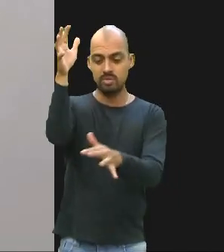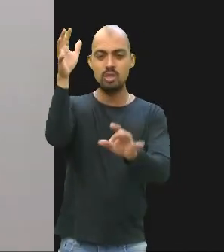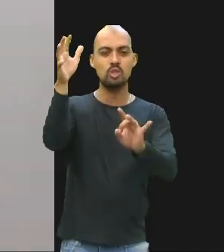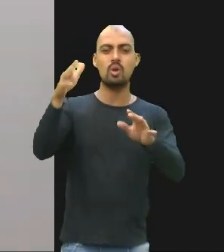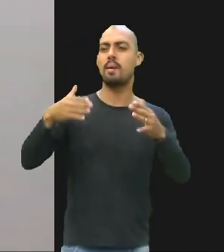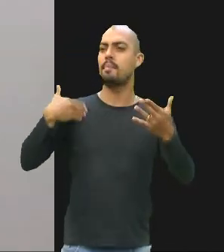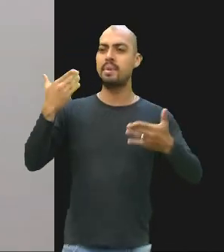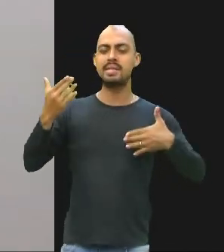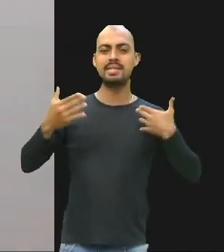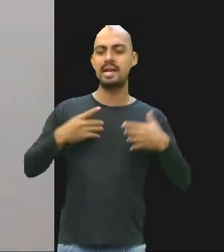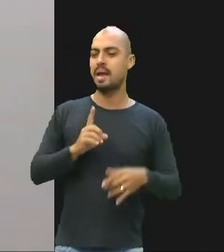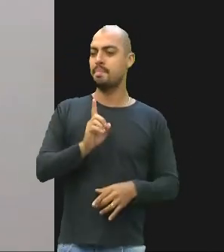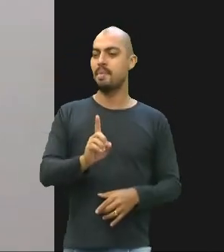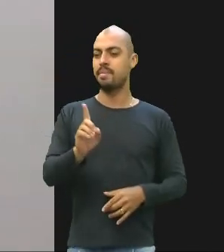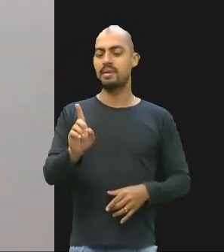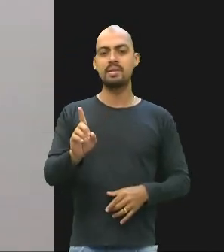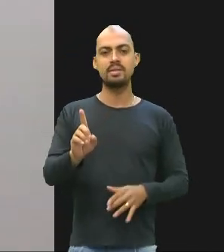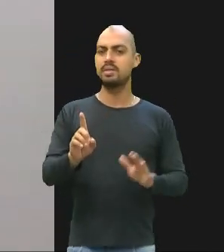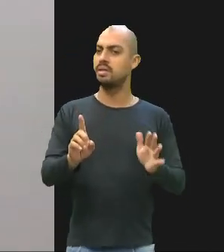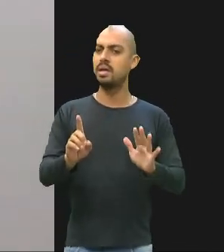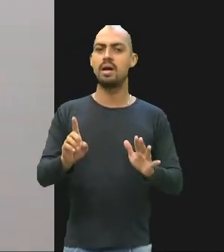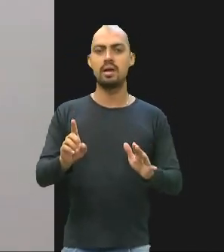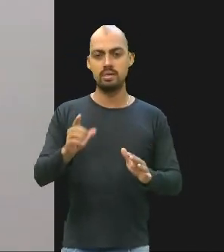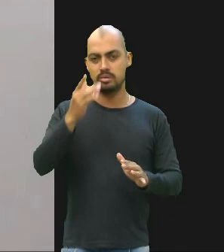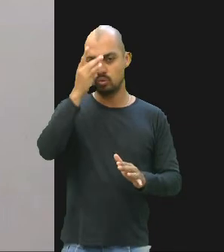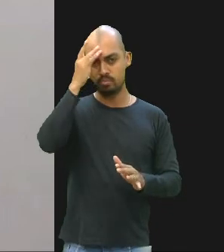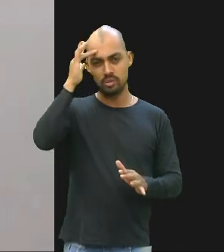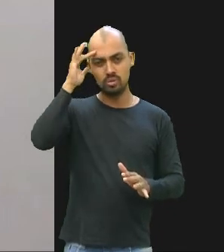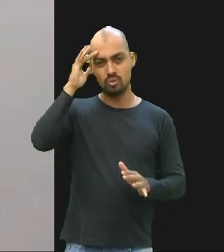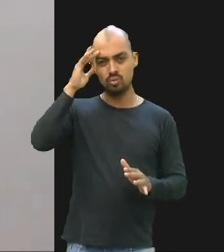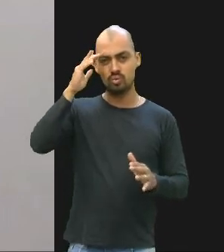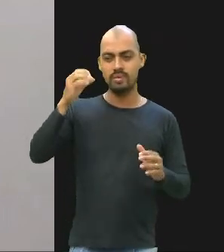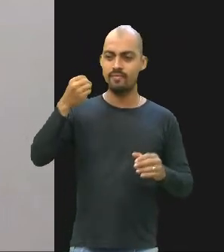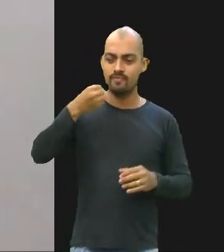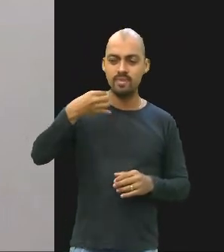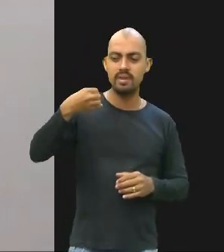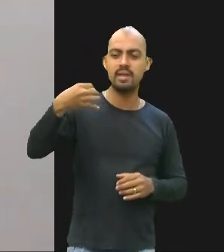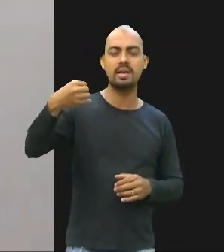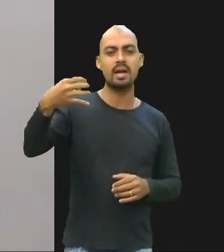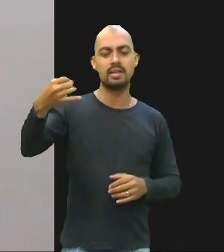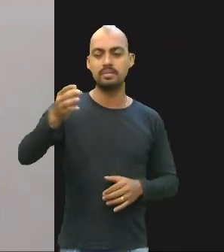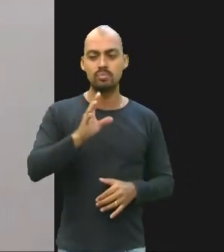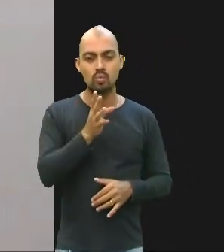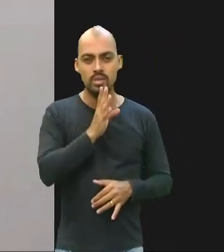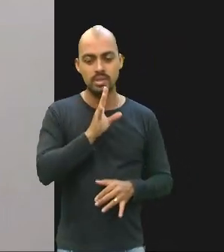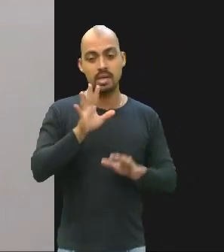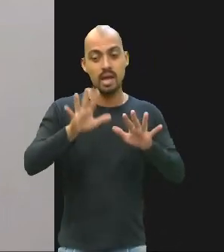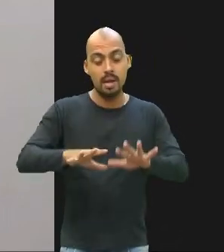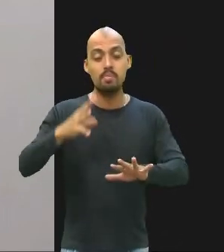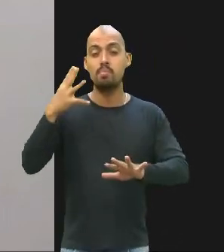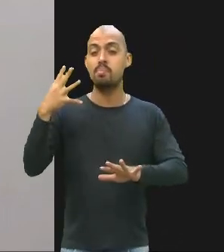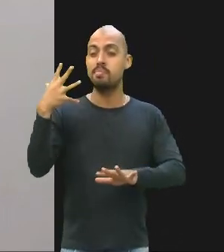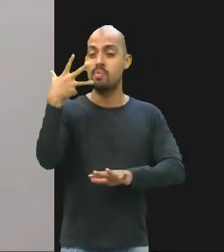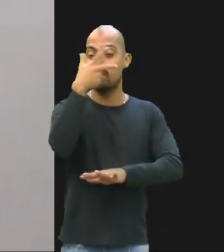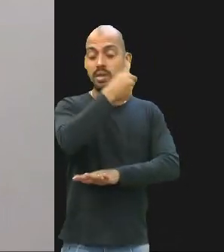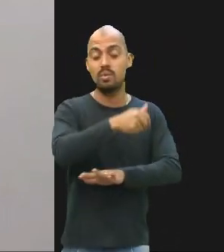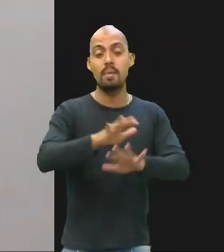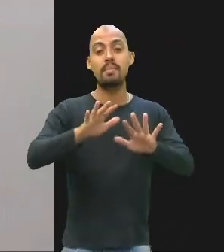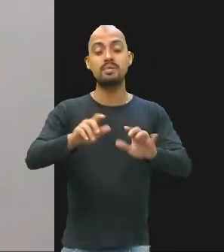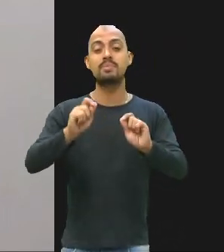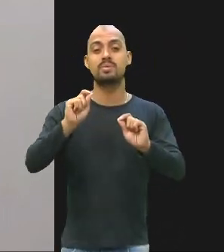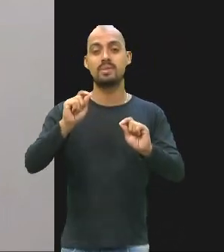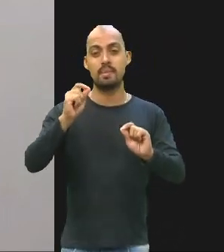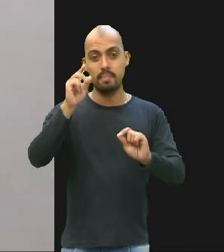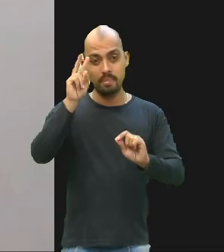muito conhecido para fazer na parte de turismo, e é belíssimo. Só que a gente tem que pensar também